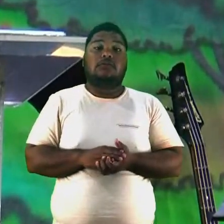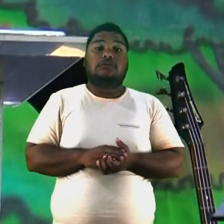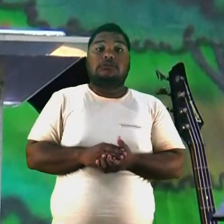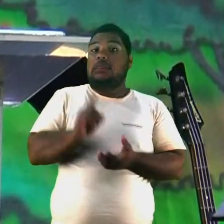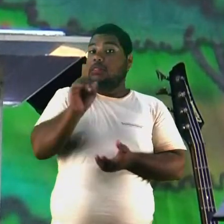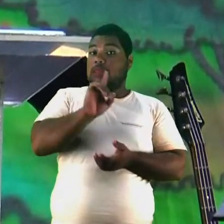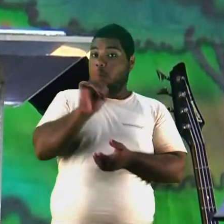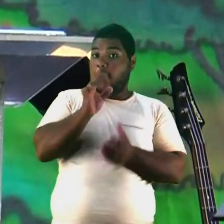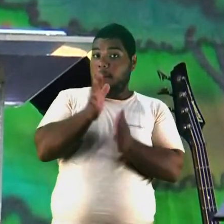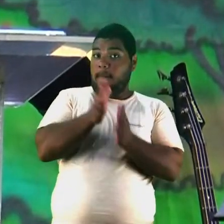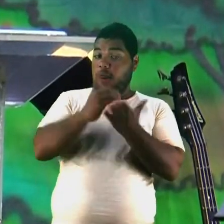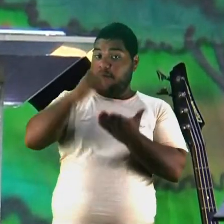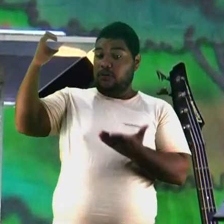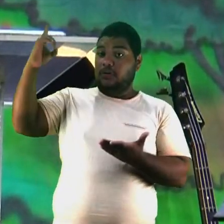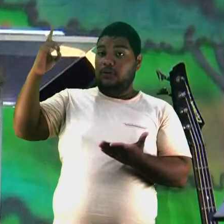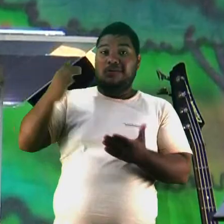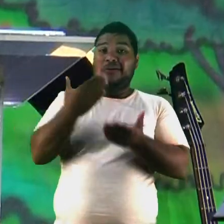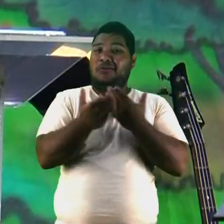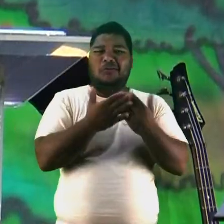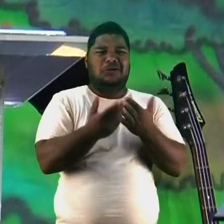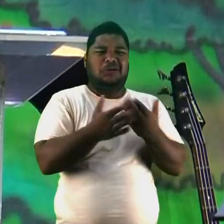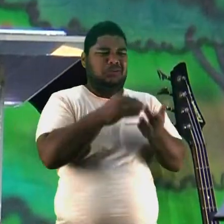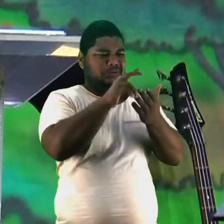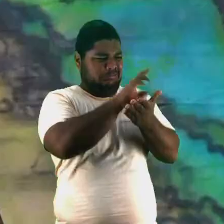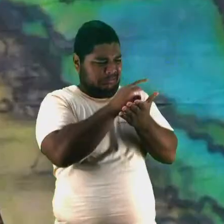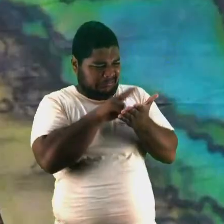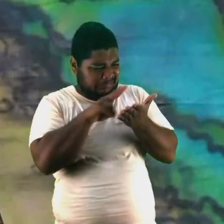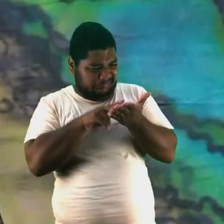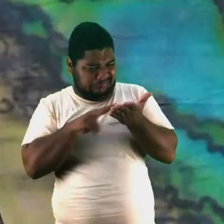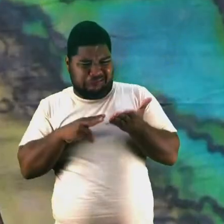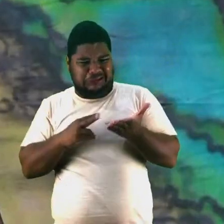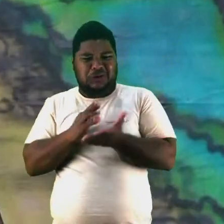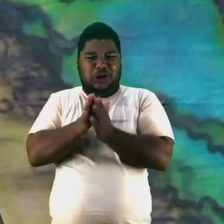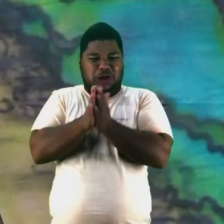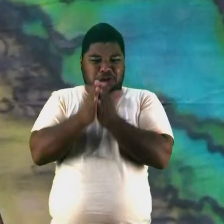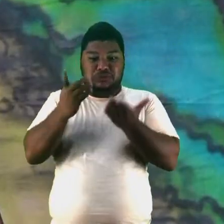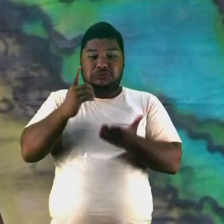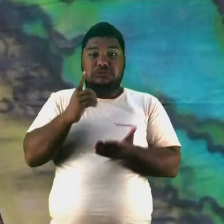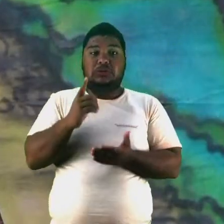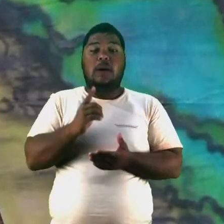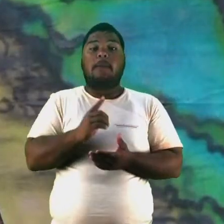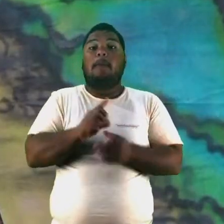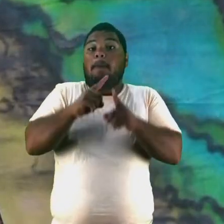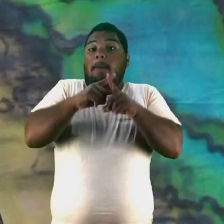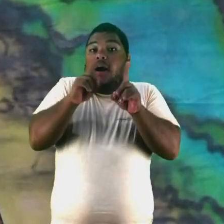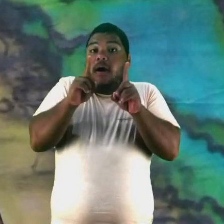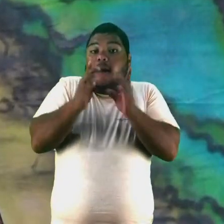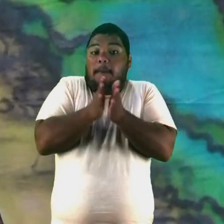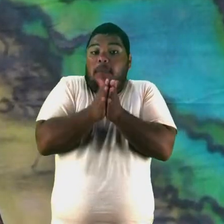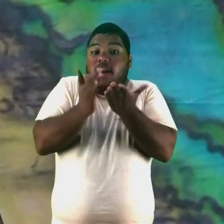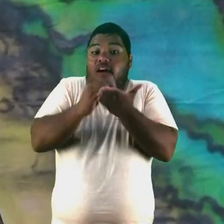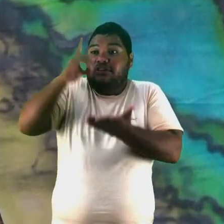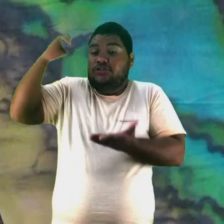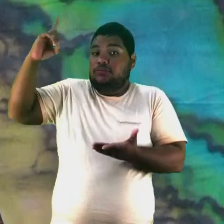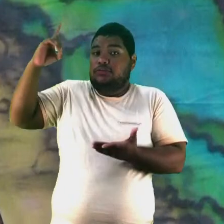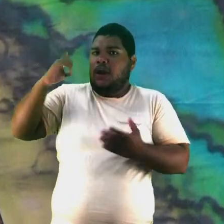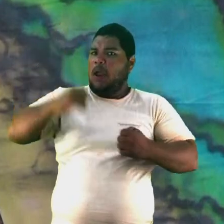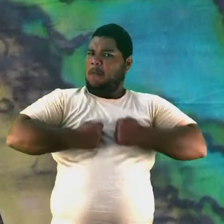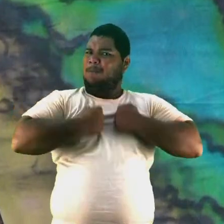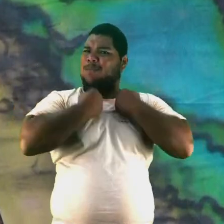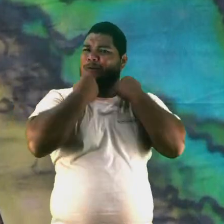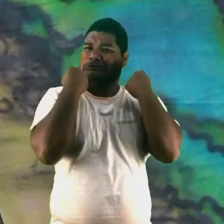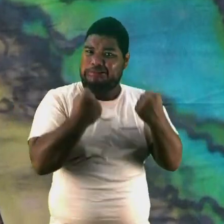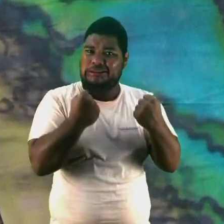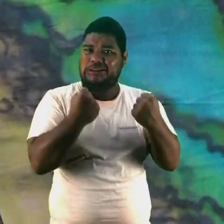qualquer outro livro que você lê, isso pode ser uma verdade, mas a palavra de Deus não, porque a palavra de Deus é o poder de Deus, é o que